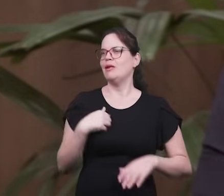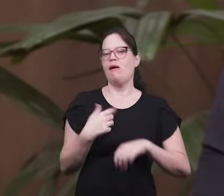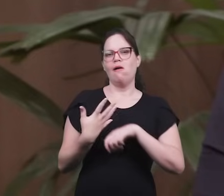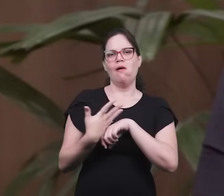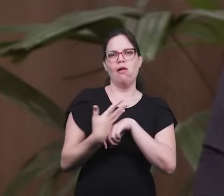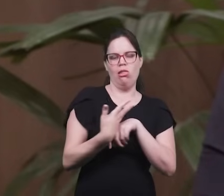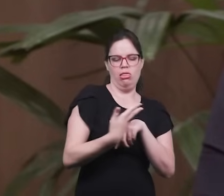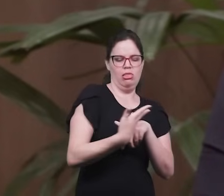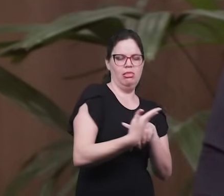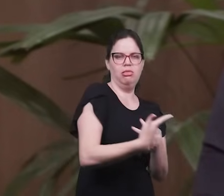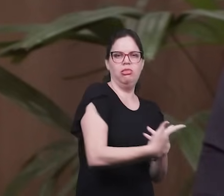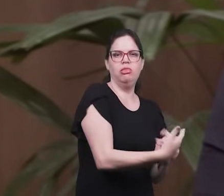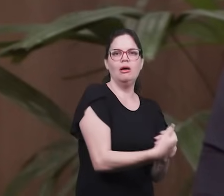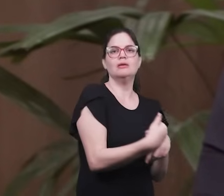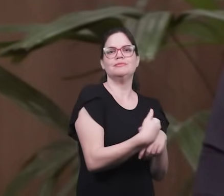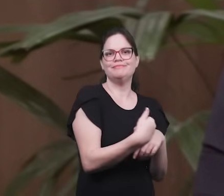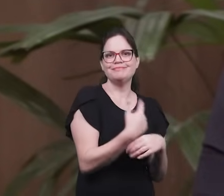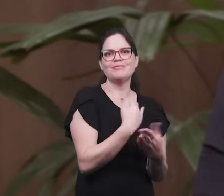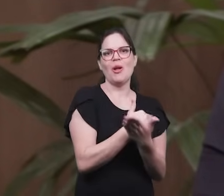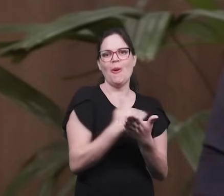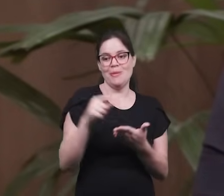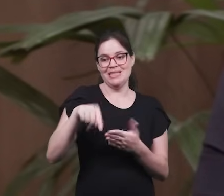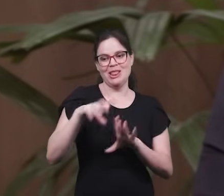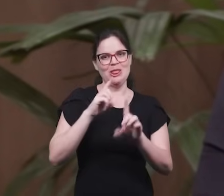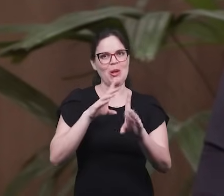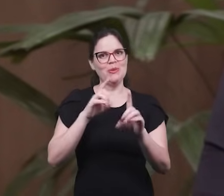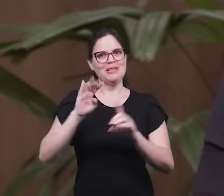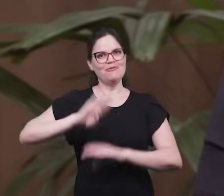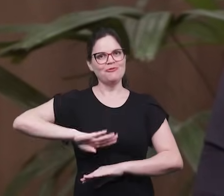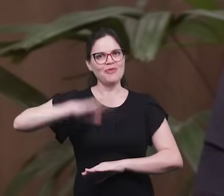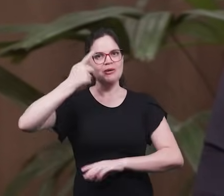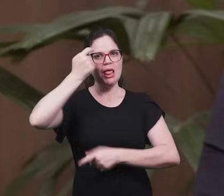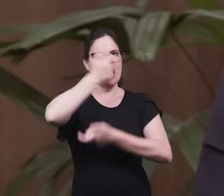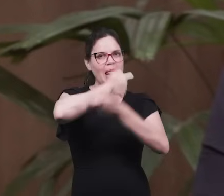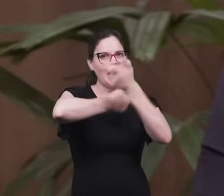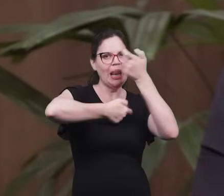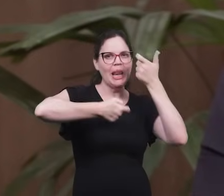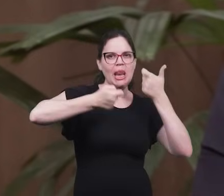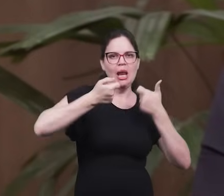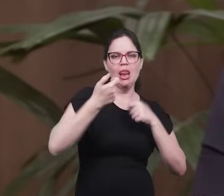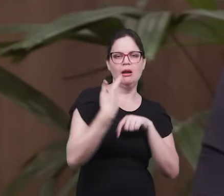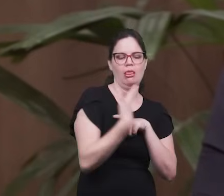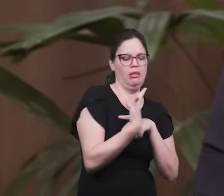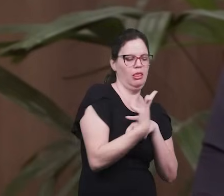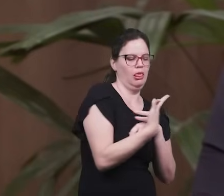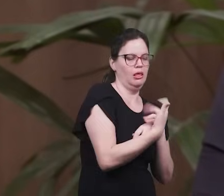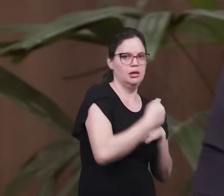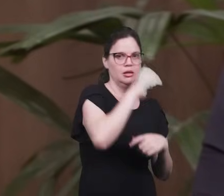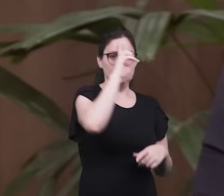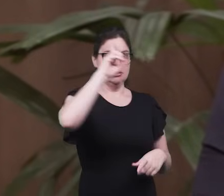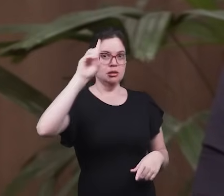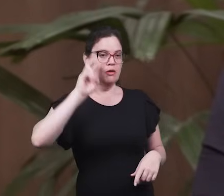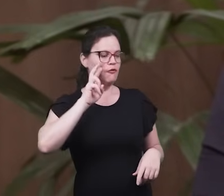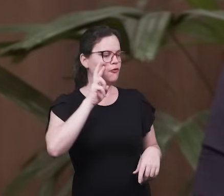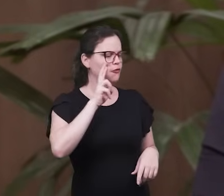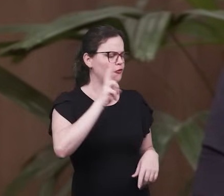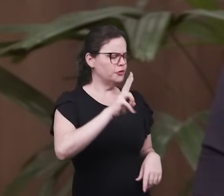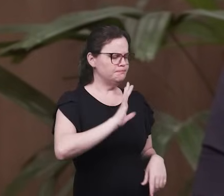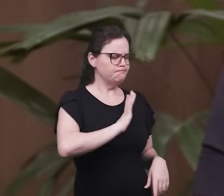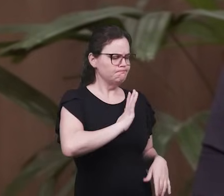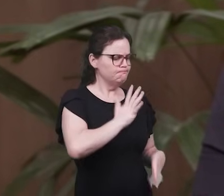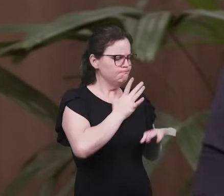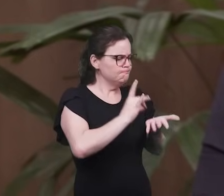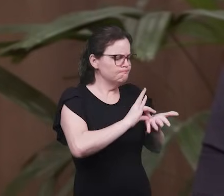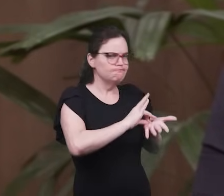nesse engano da doutrina de Balaão. E isso é abominável ao Senhor. Quando o homem